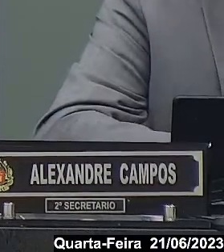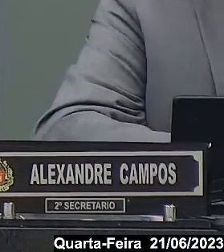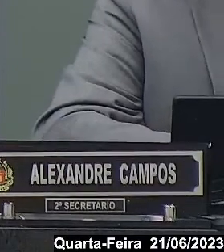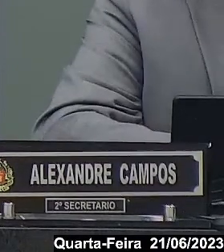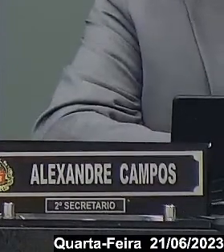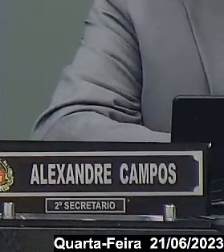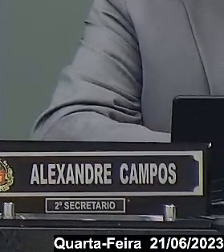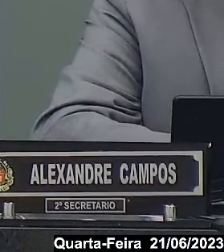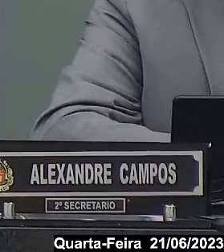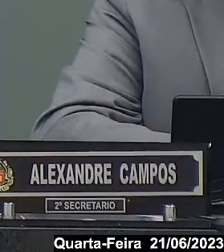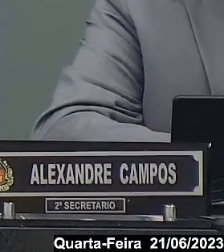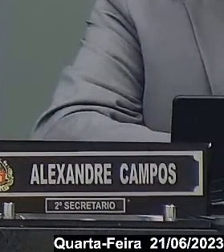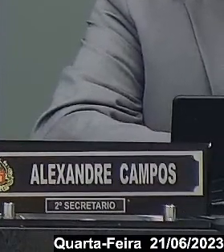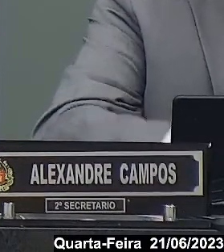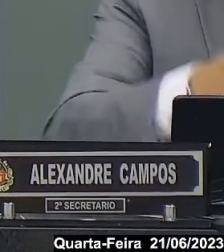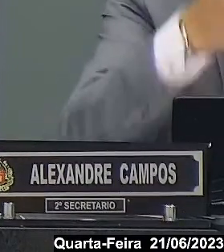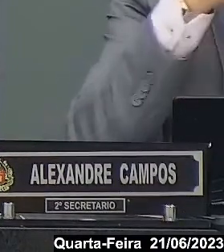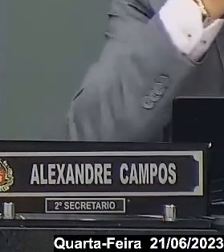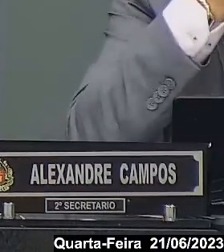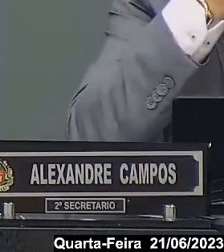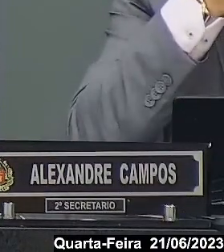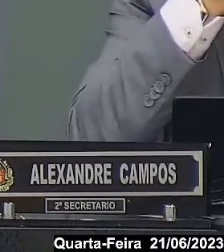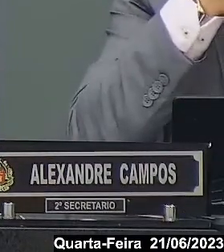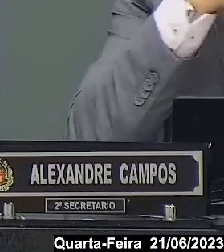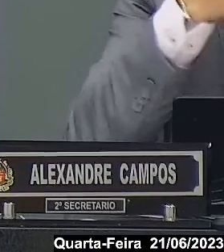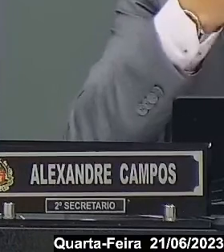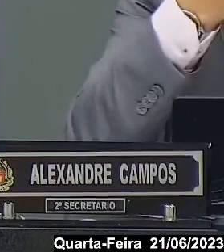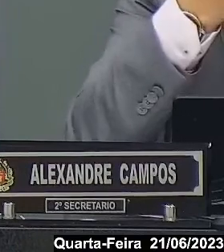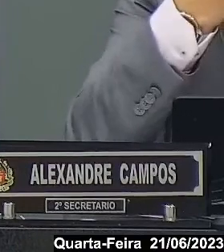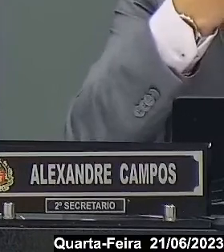Santos Nascimento, e uma abstenção da vereadora Aline Lima